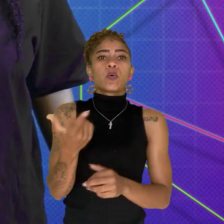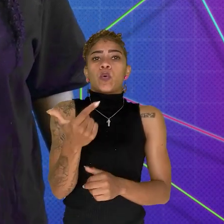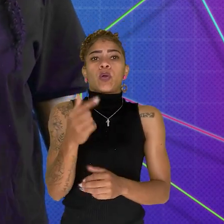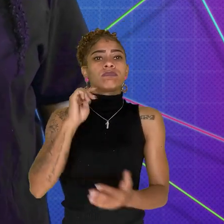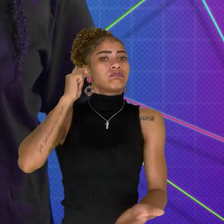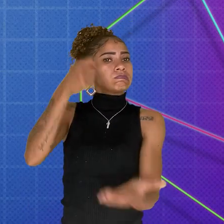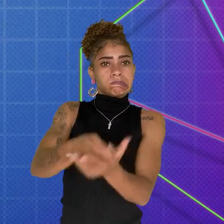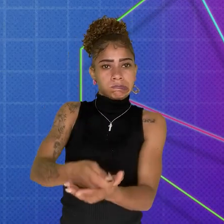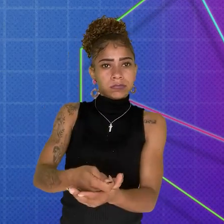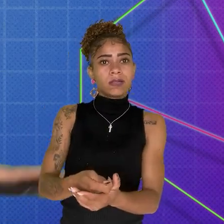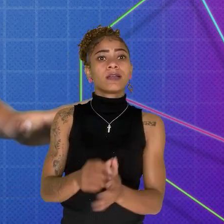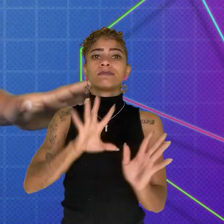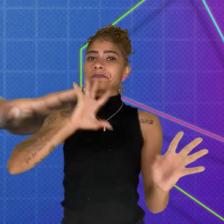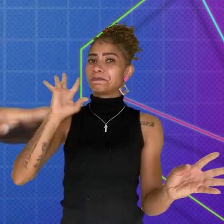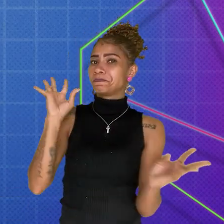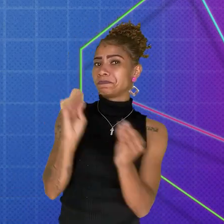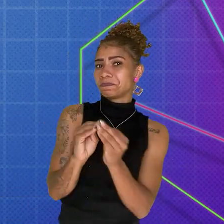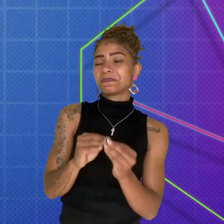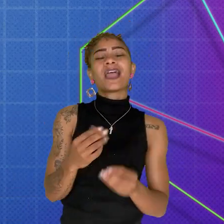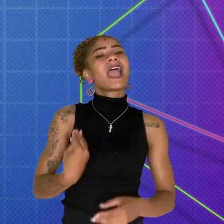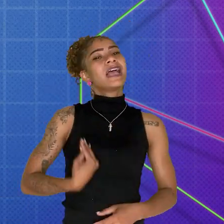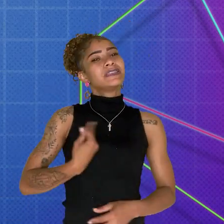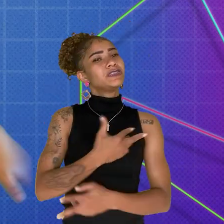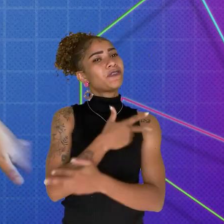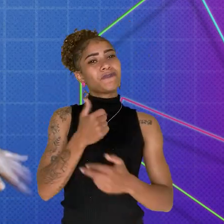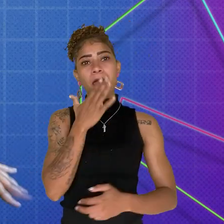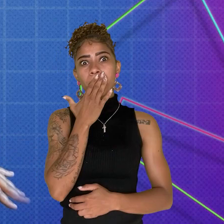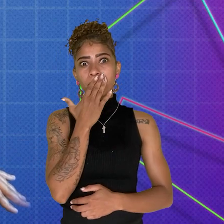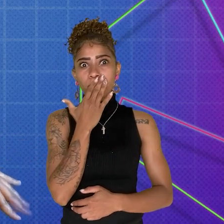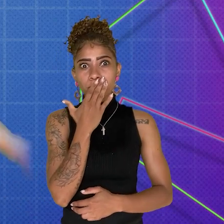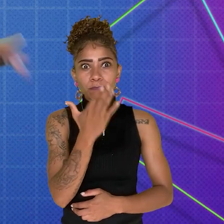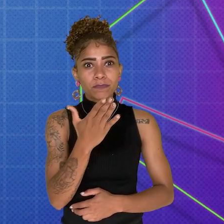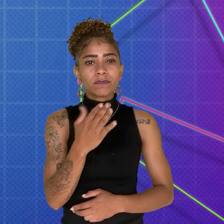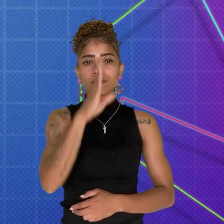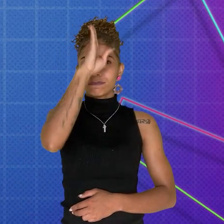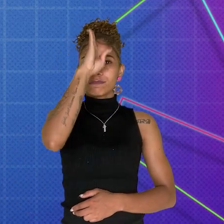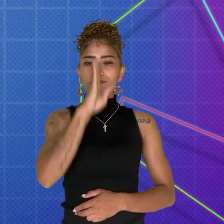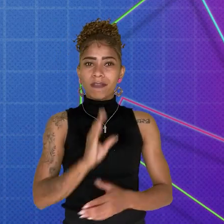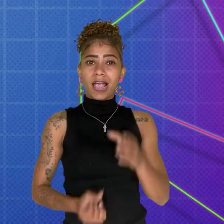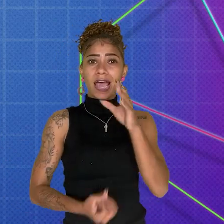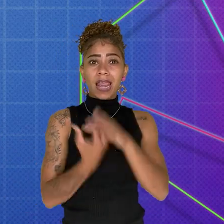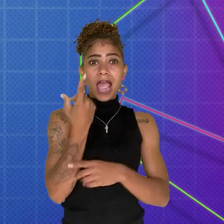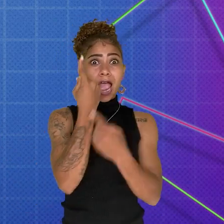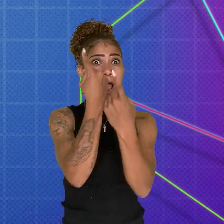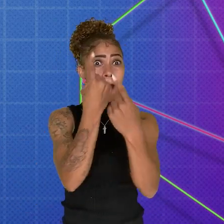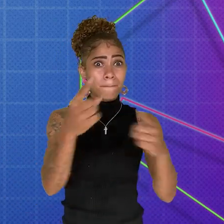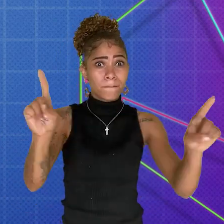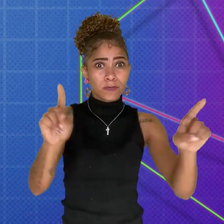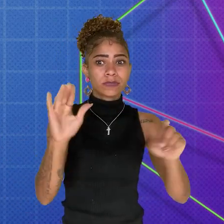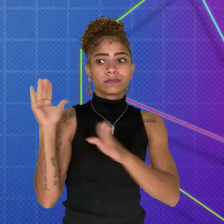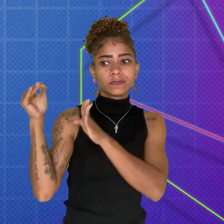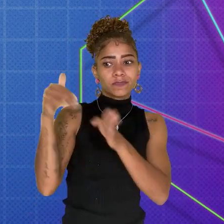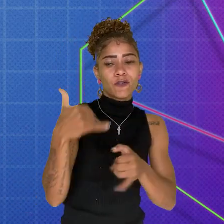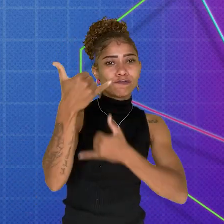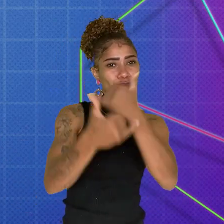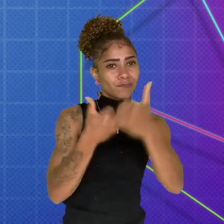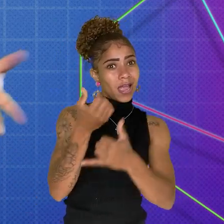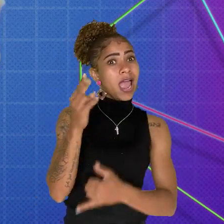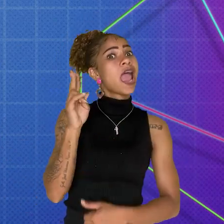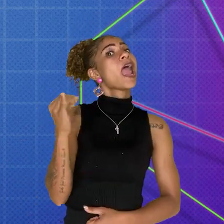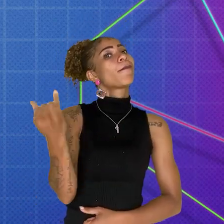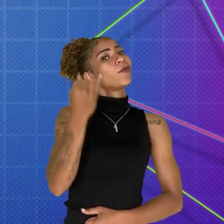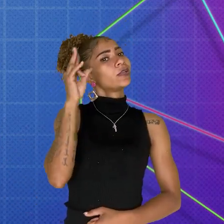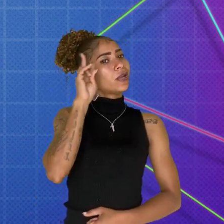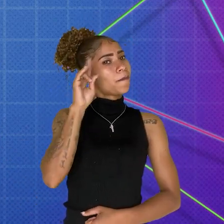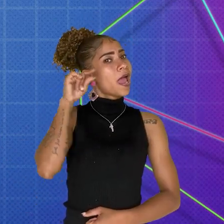sem custos. Em resumo, existem muitas opções gratuitas para você começar a construir sua trilha sonora para jogos. E é importante lembrar